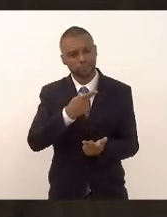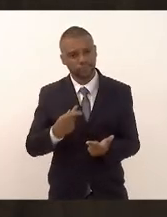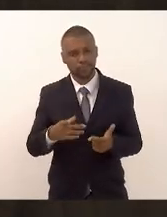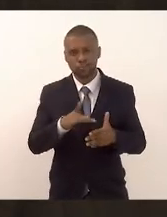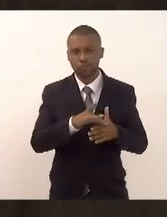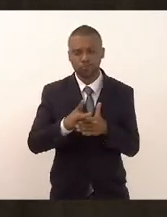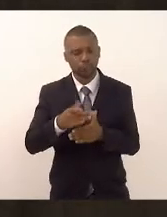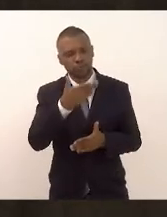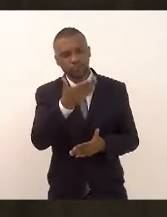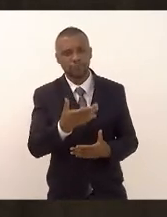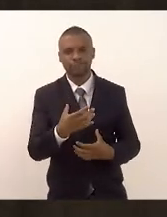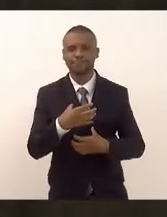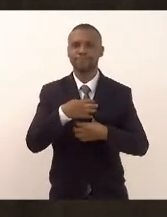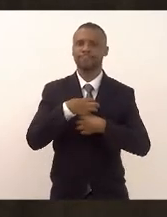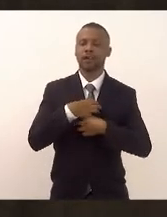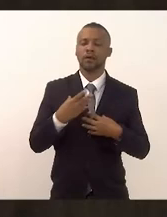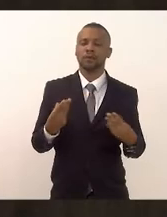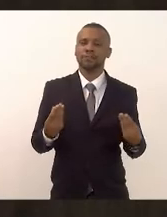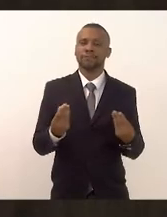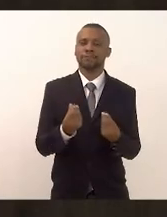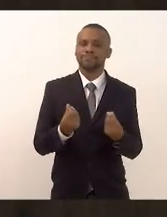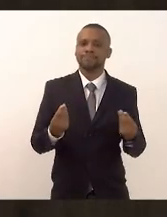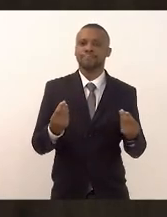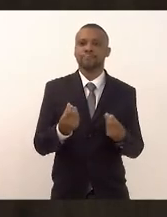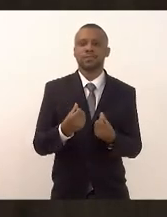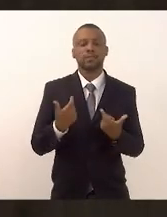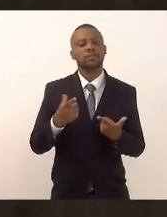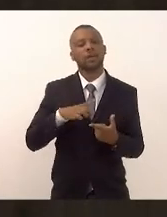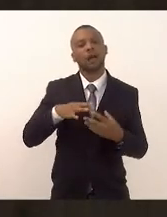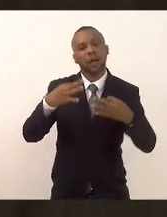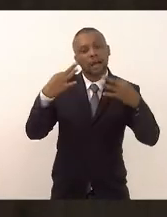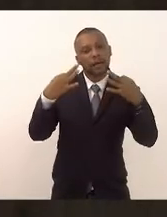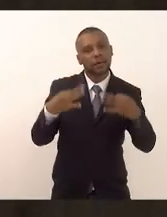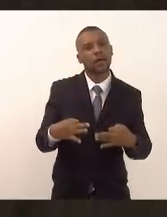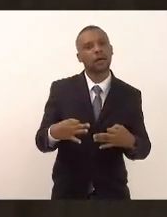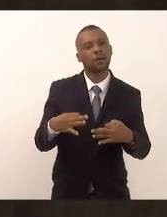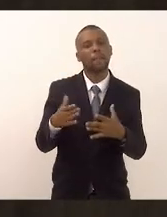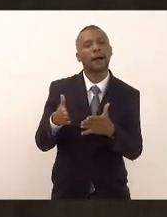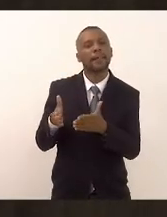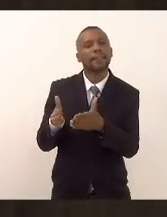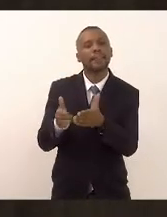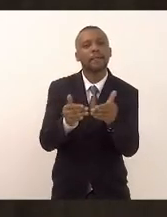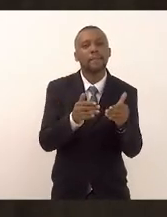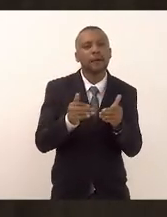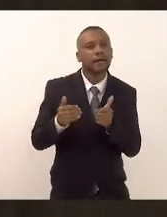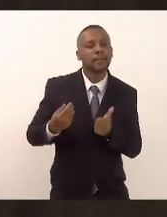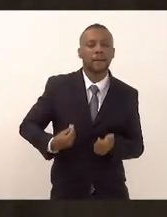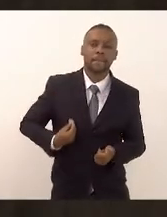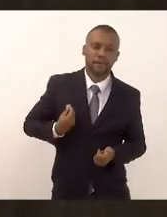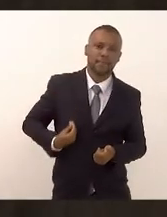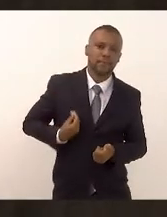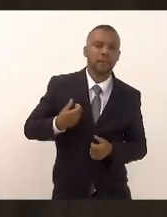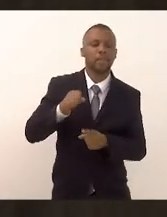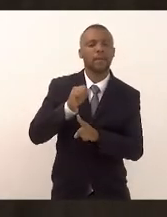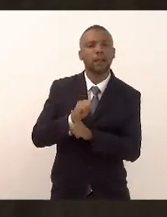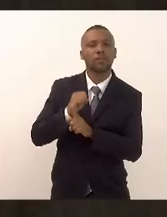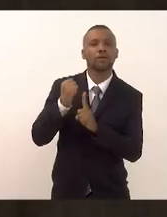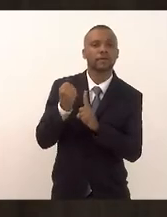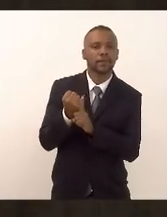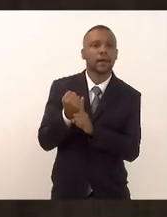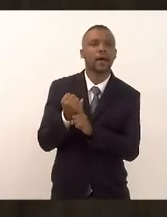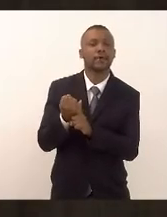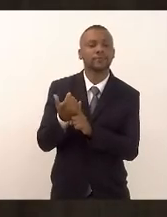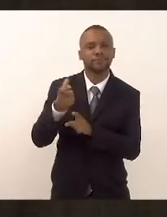se sensibilizasse com exatamente uma demanda trazida pela sociedade civil,